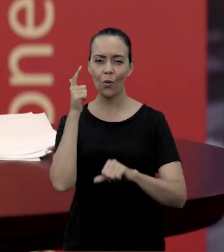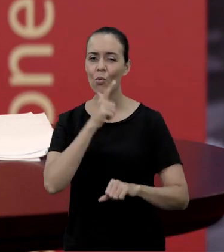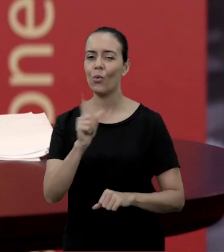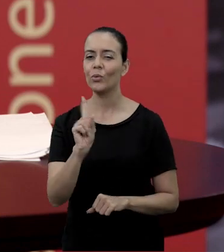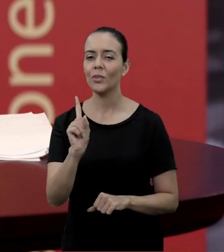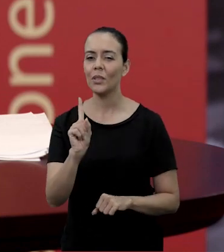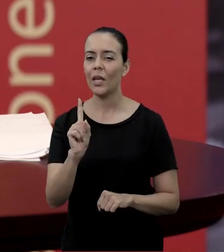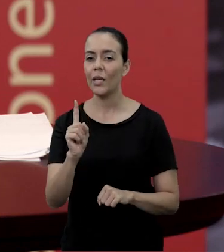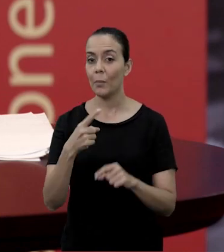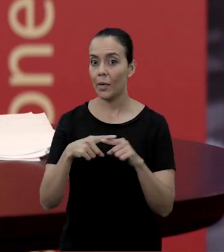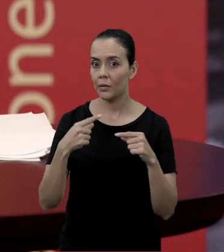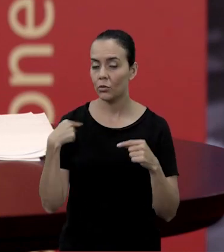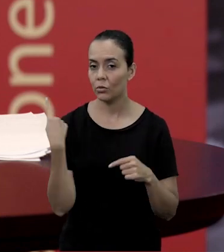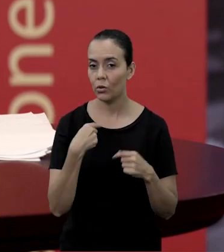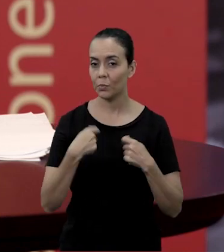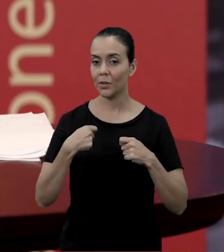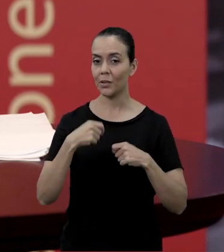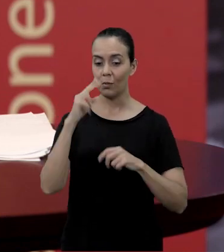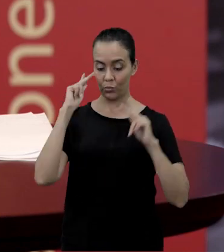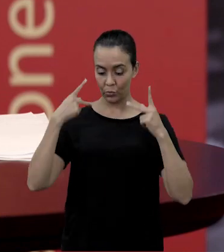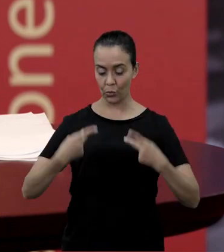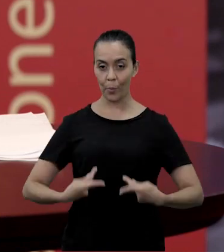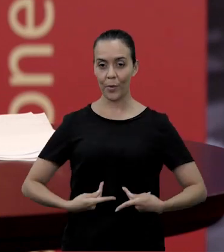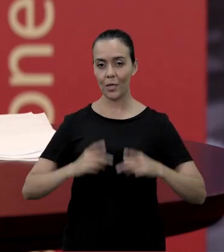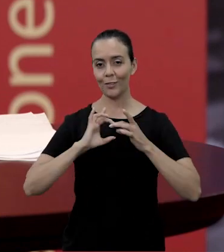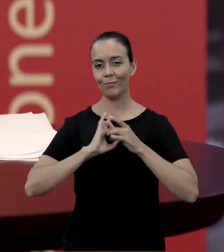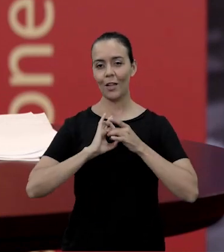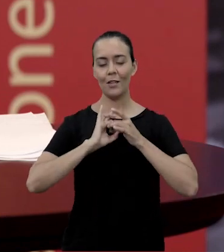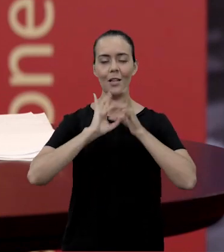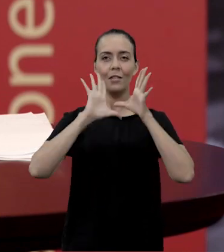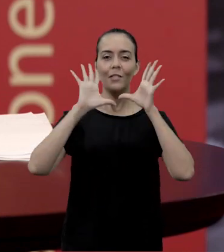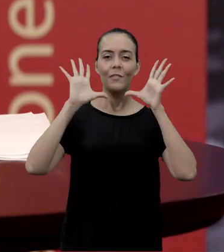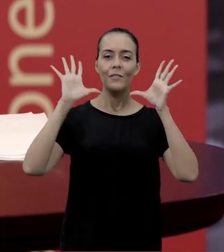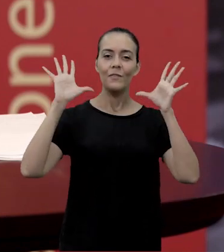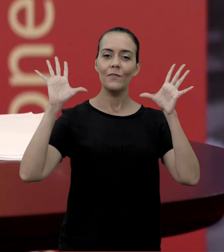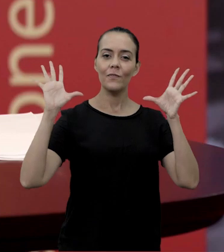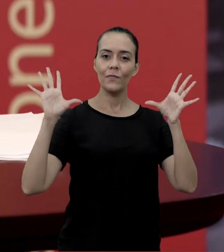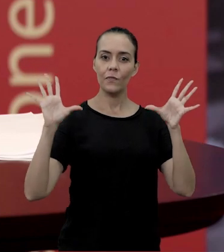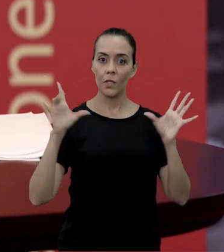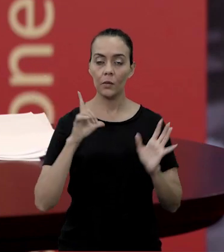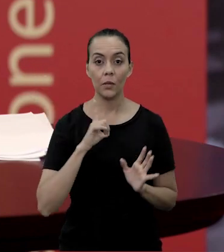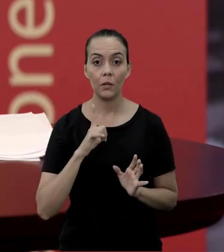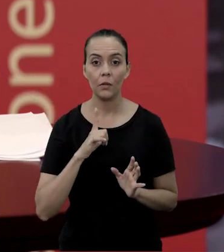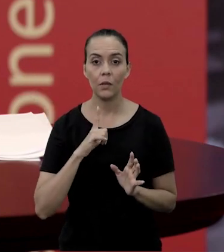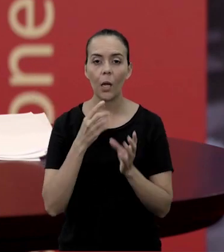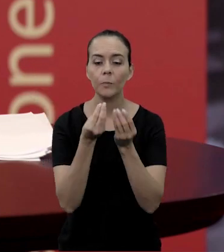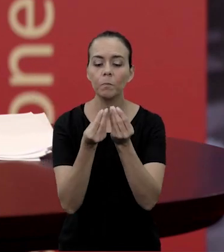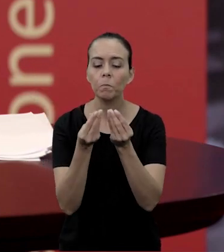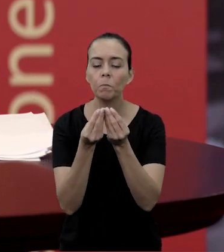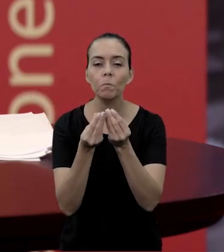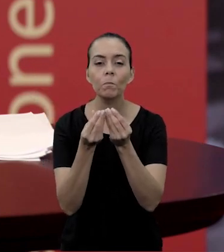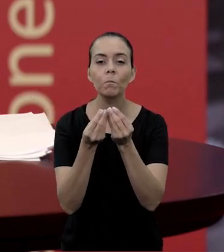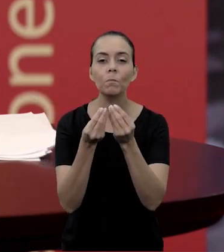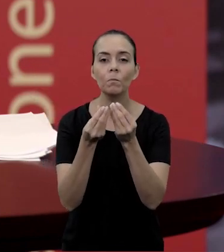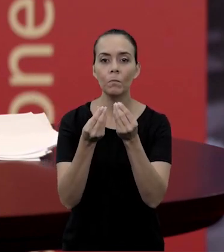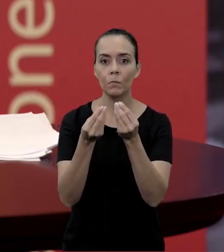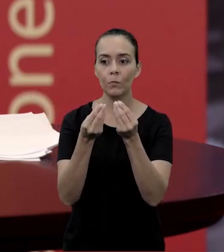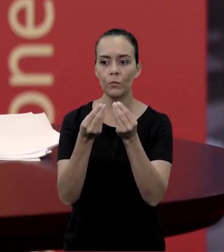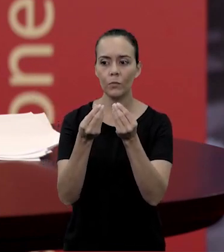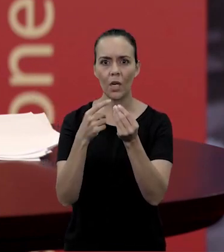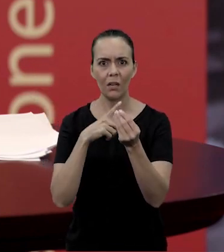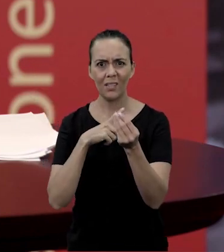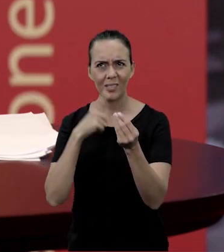dos grilhões da essência do humano, que historicamente essa essência tem sido usada para produzir todo tipo